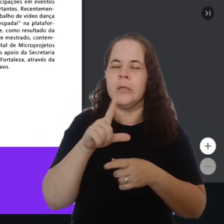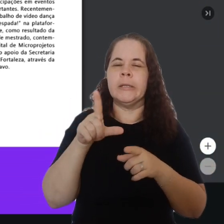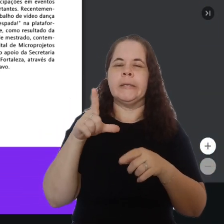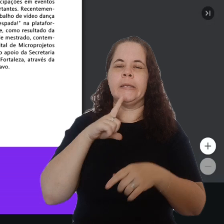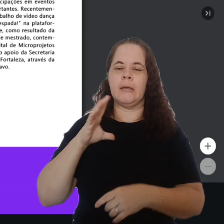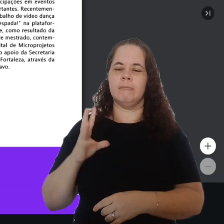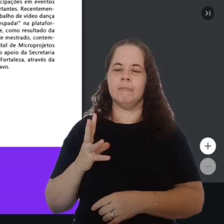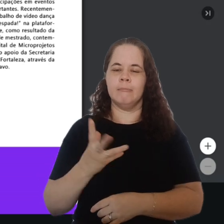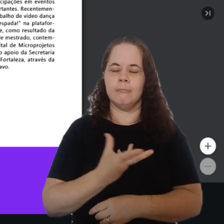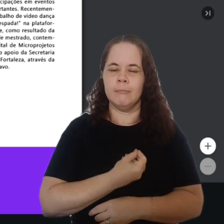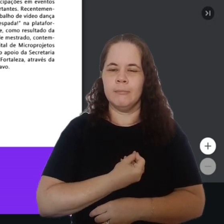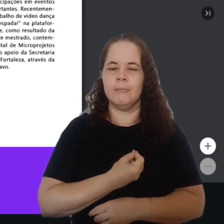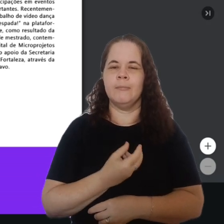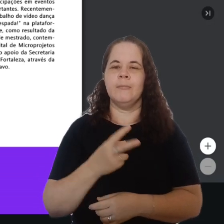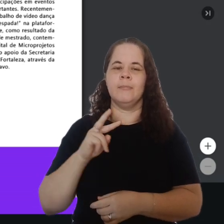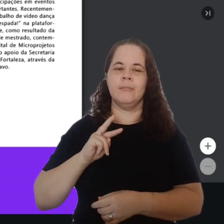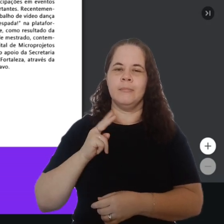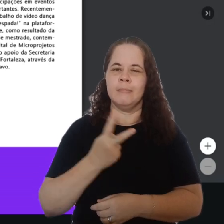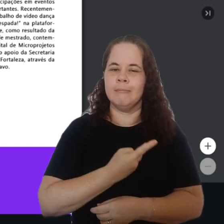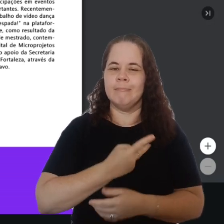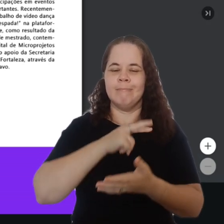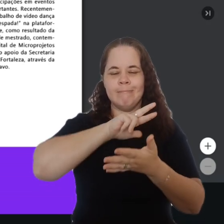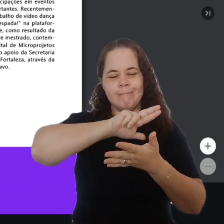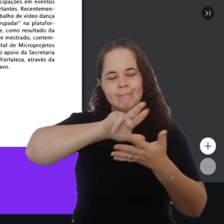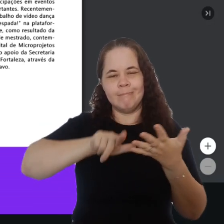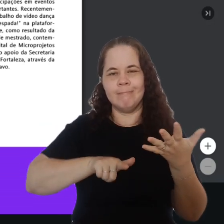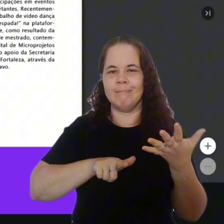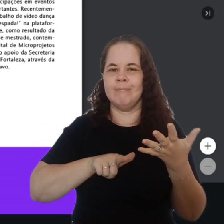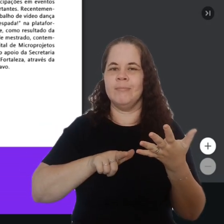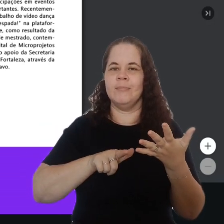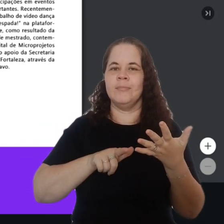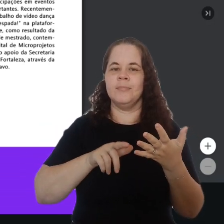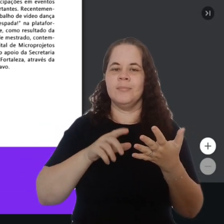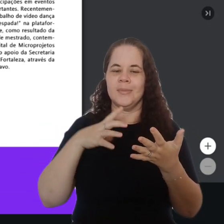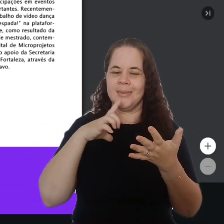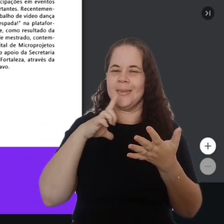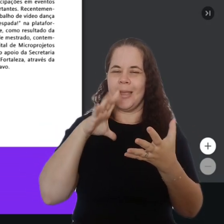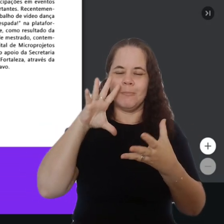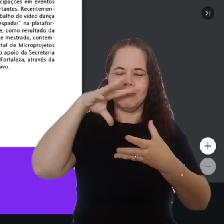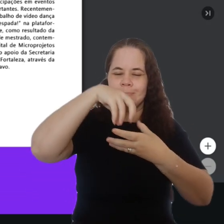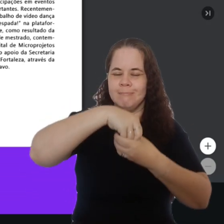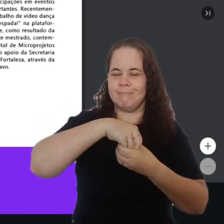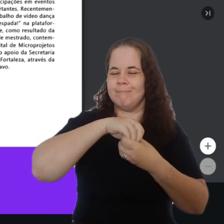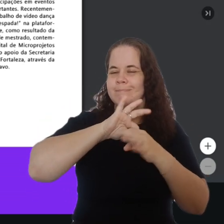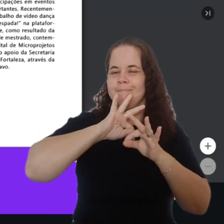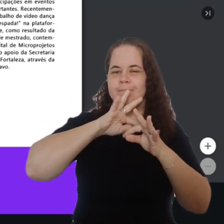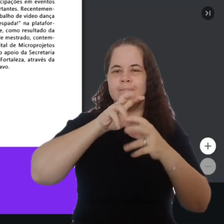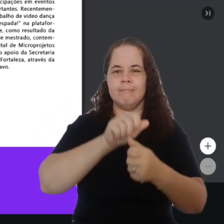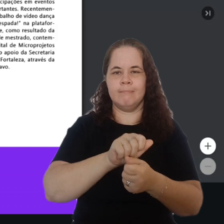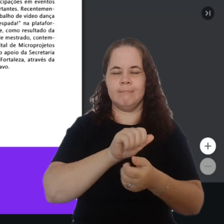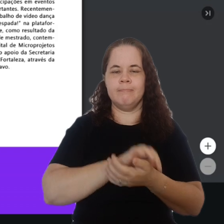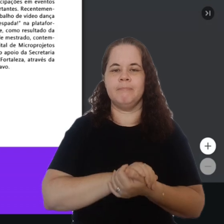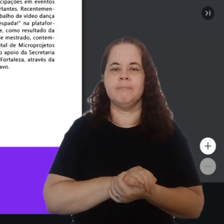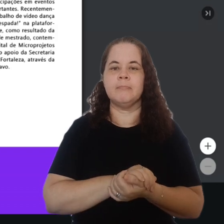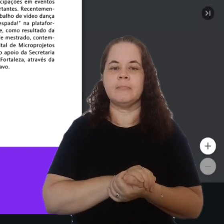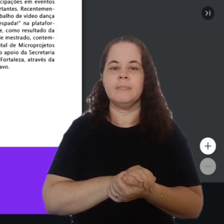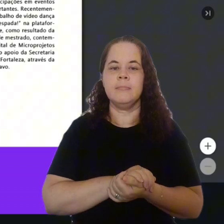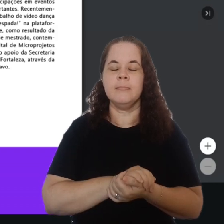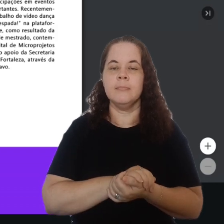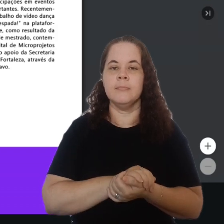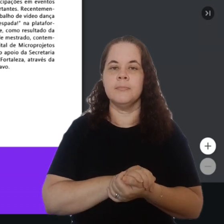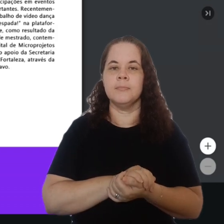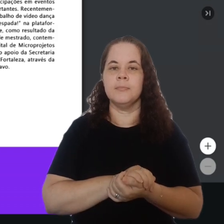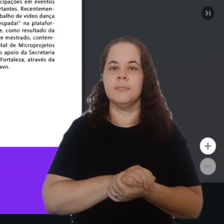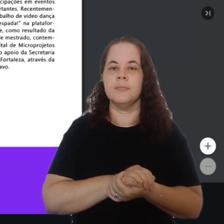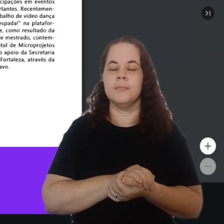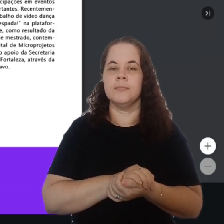trans. Então, aborda também essa questão da diversidade, né? Isso. O que me